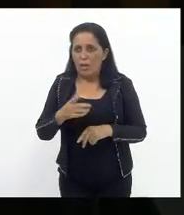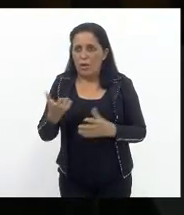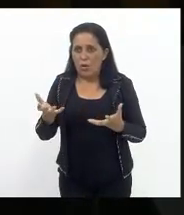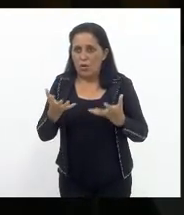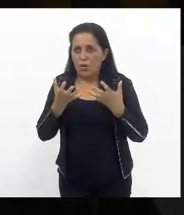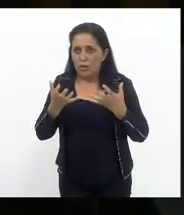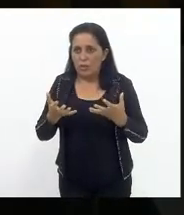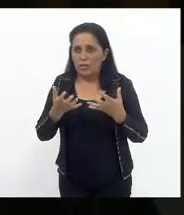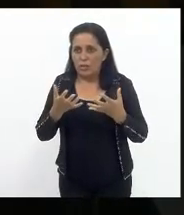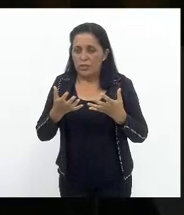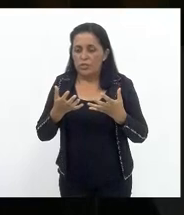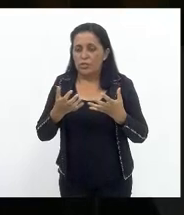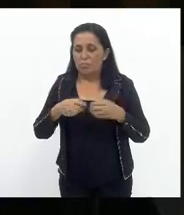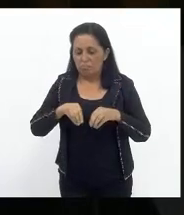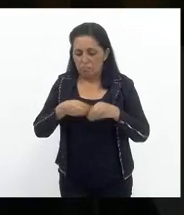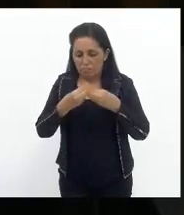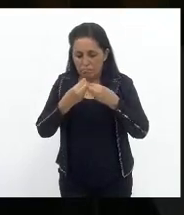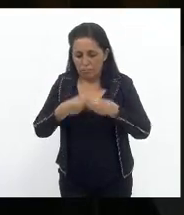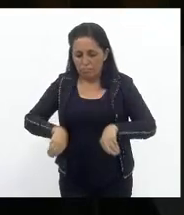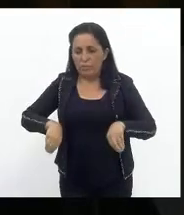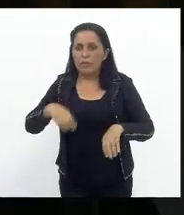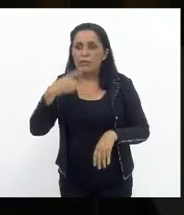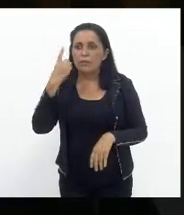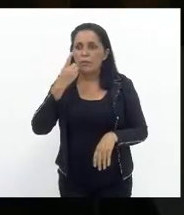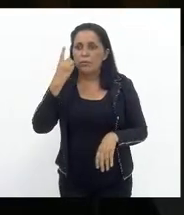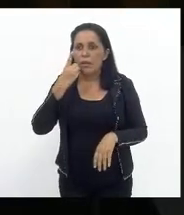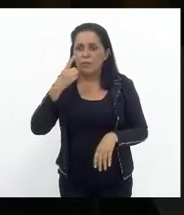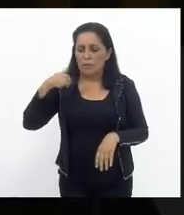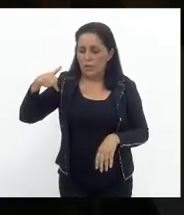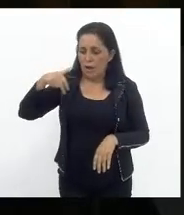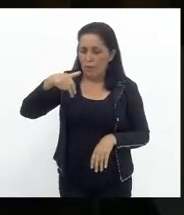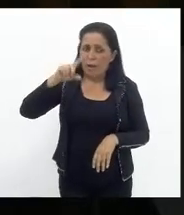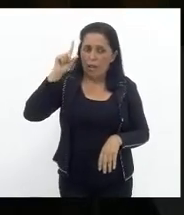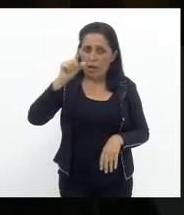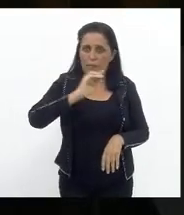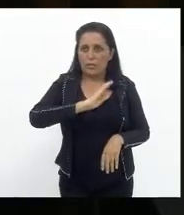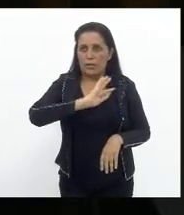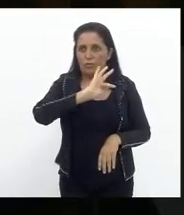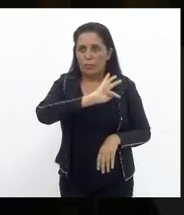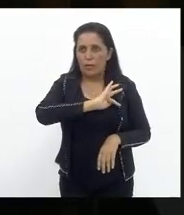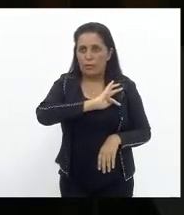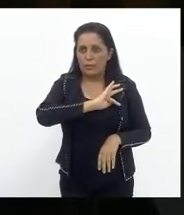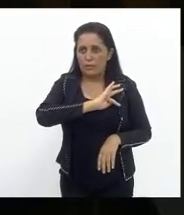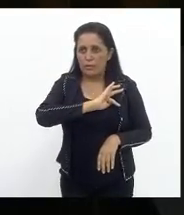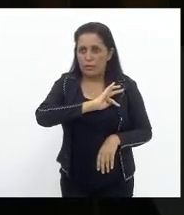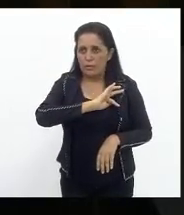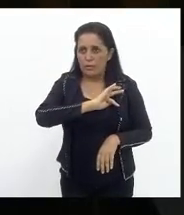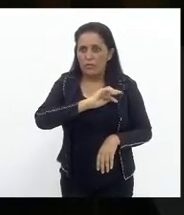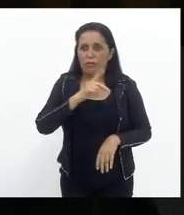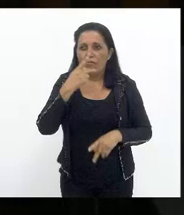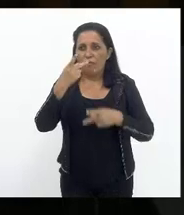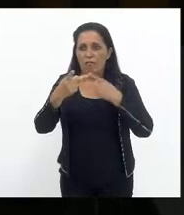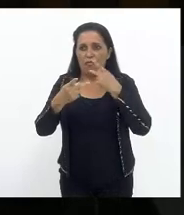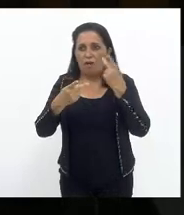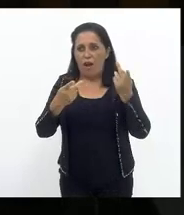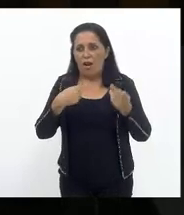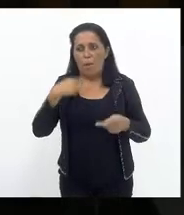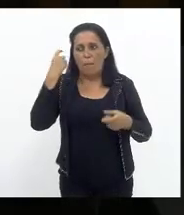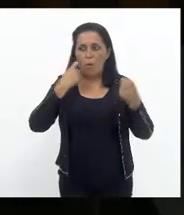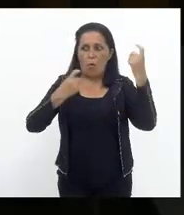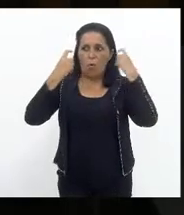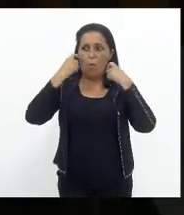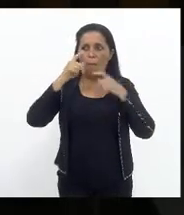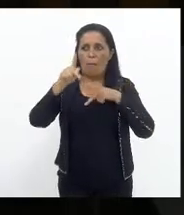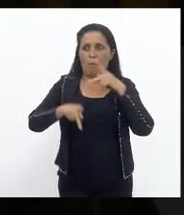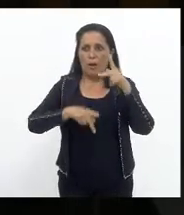Faz isso, governador. Quando o senhor caminhar pela Baixada, não faz a firula de dizer que o senhor se preocupa com a